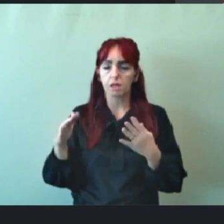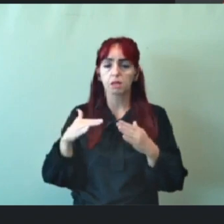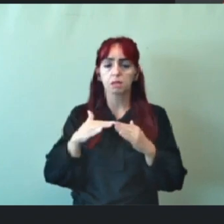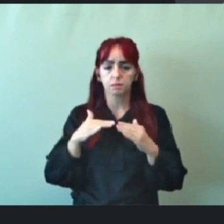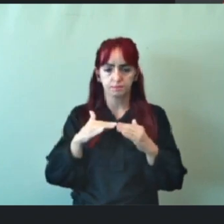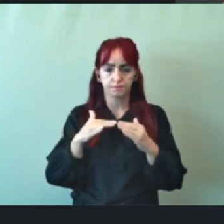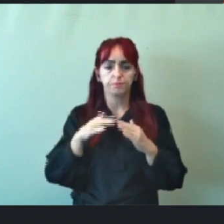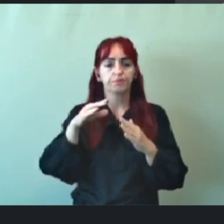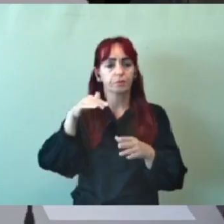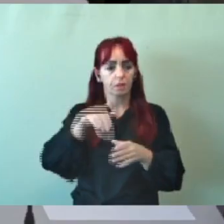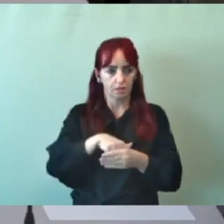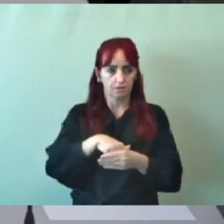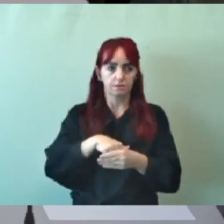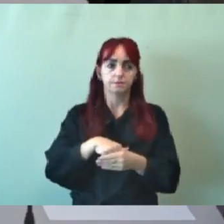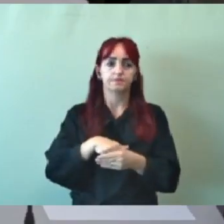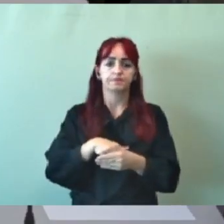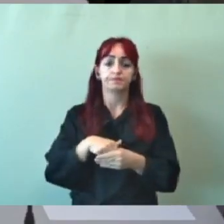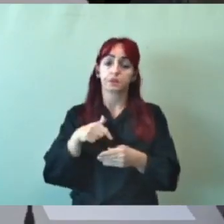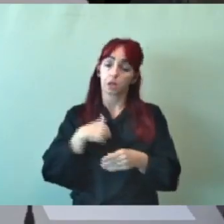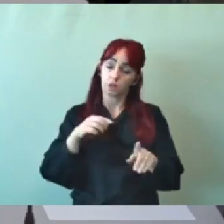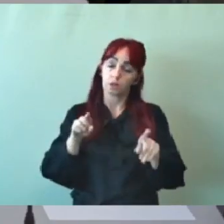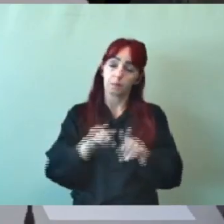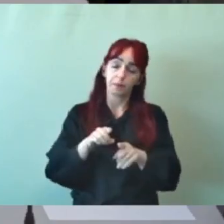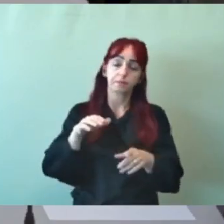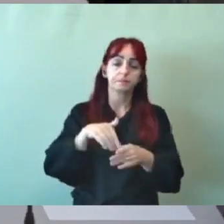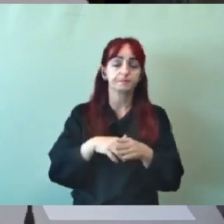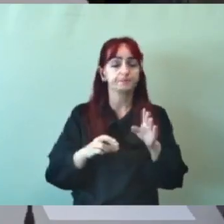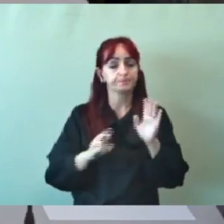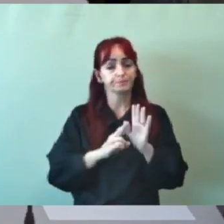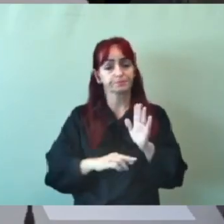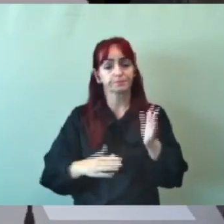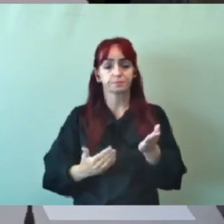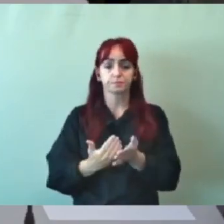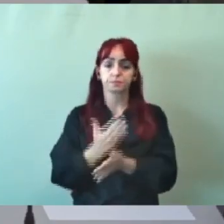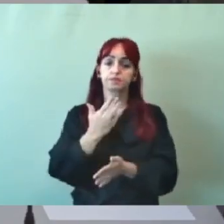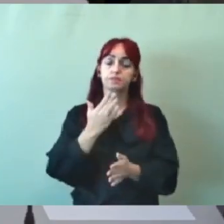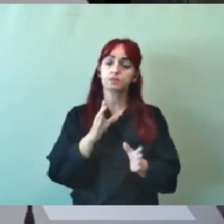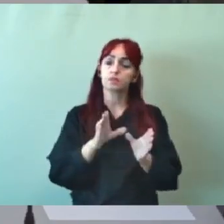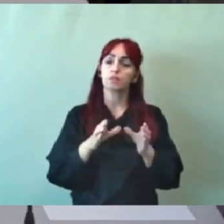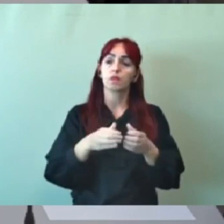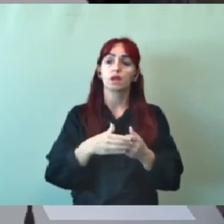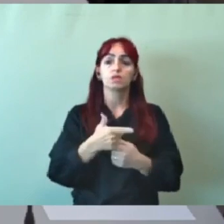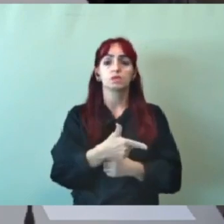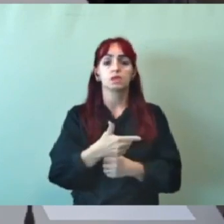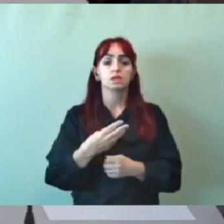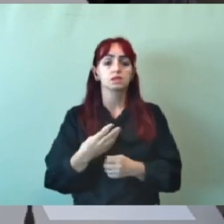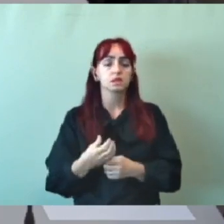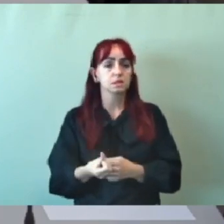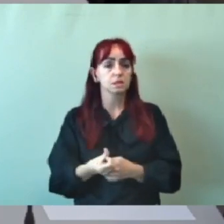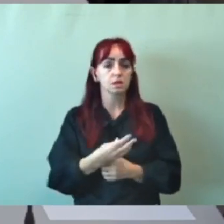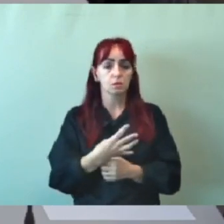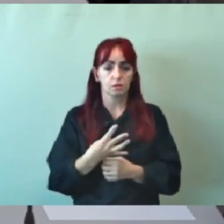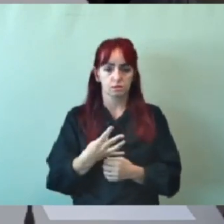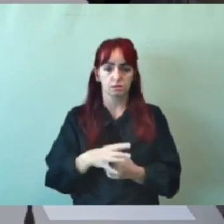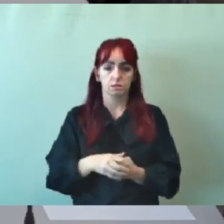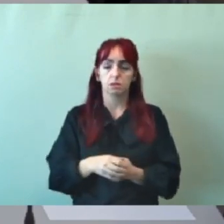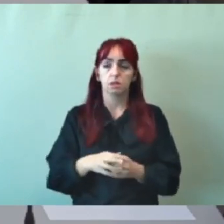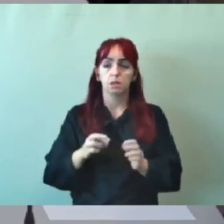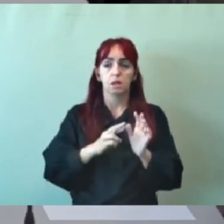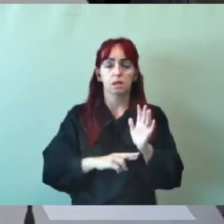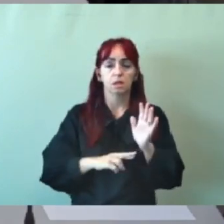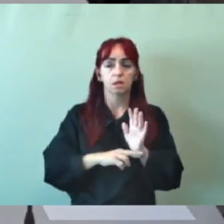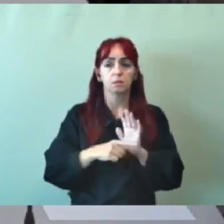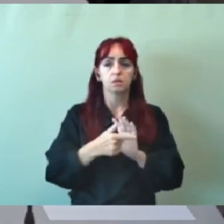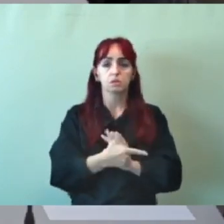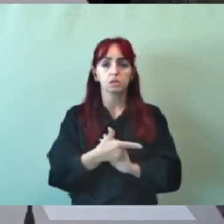acordo. Eu também voto com requerimento que é aprovado requerimento de comissão 264/2024. Requerimento de comissão 265/2024